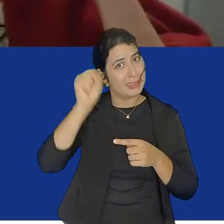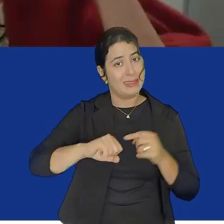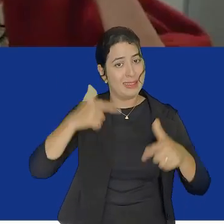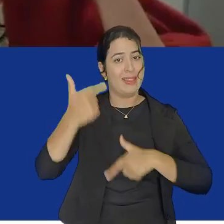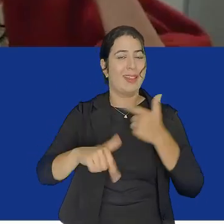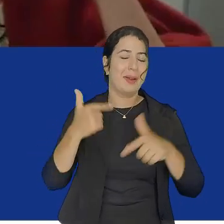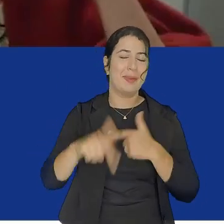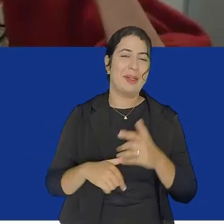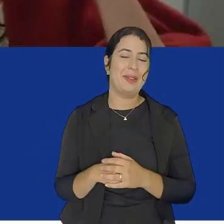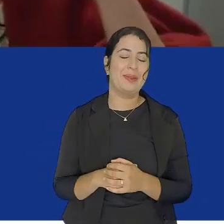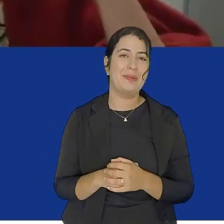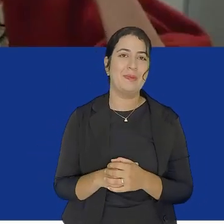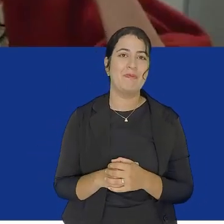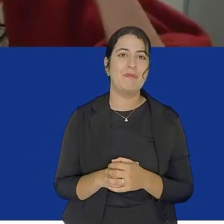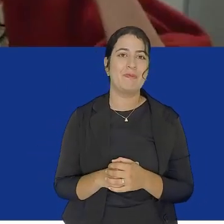é que a gente